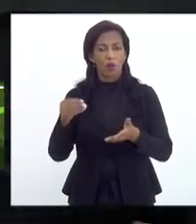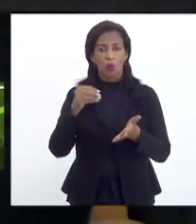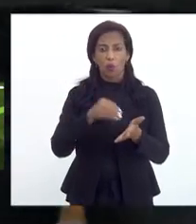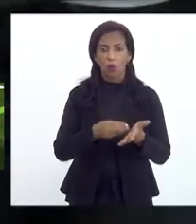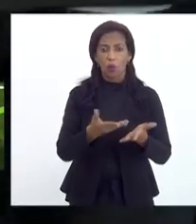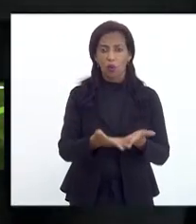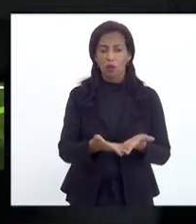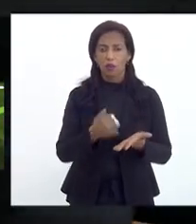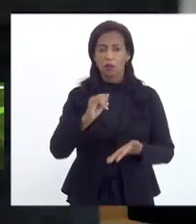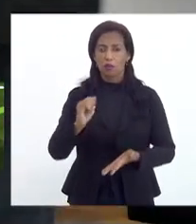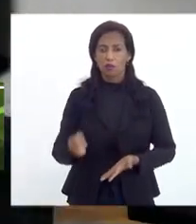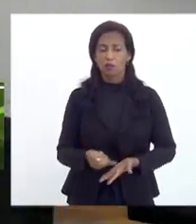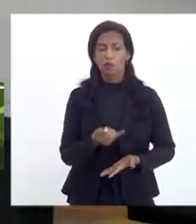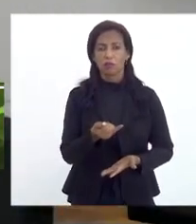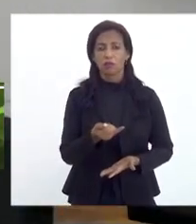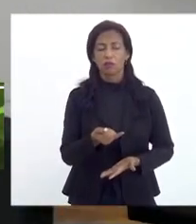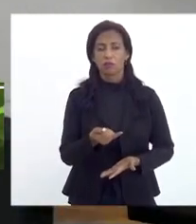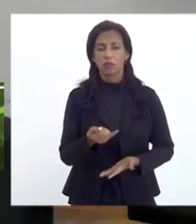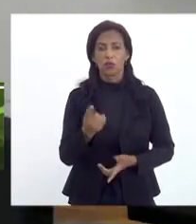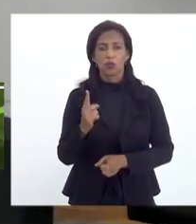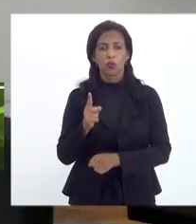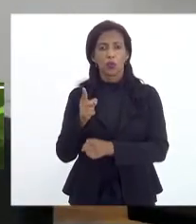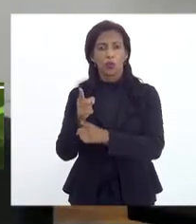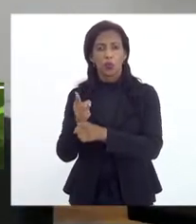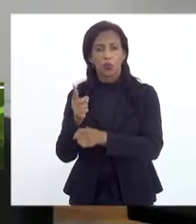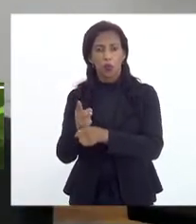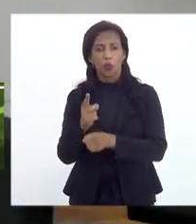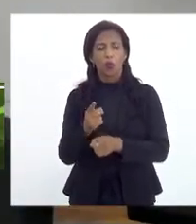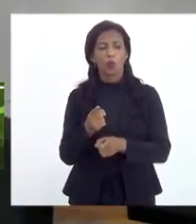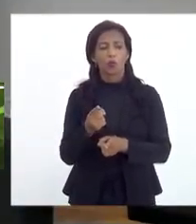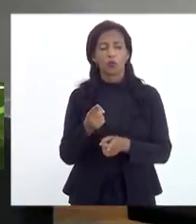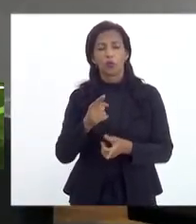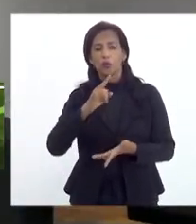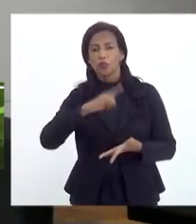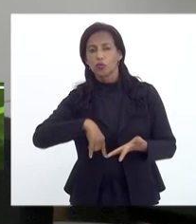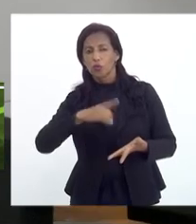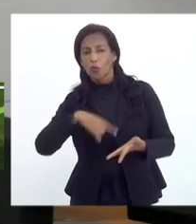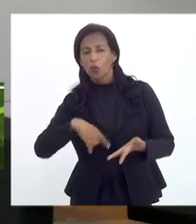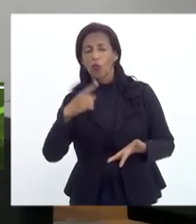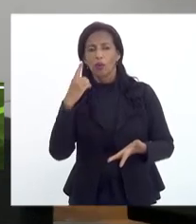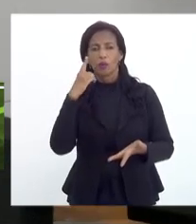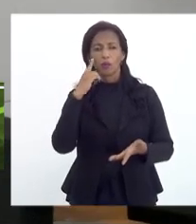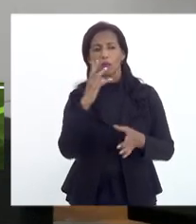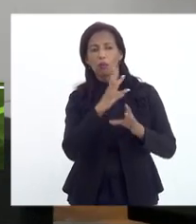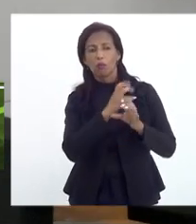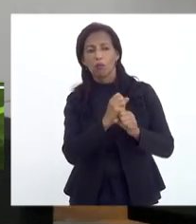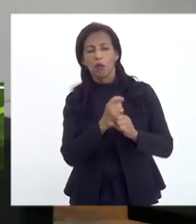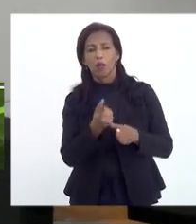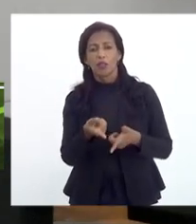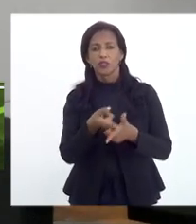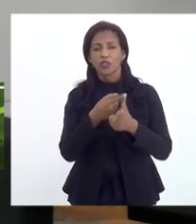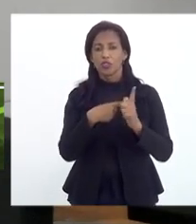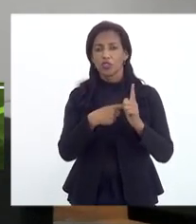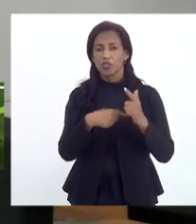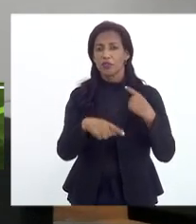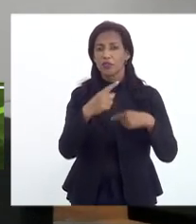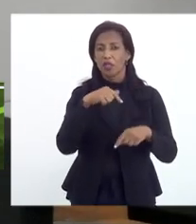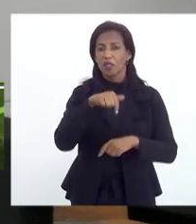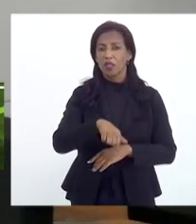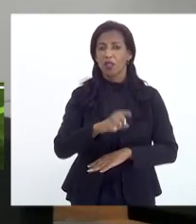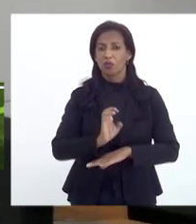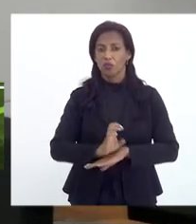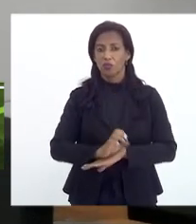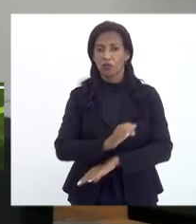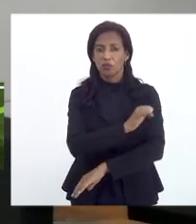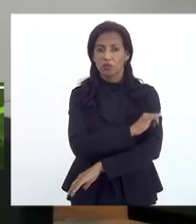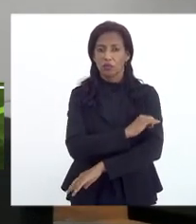A possibilidade De um encontro De contas De revisão Da dívida Aqui no estado Do Rio